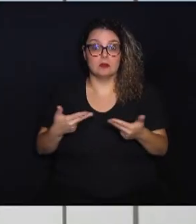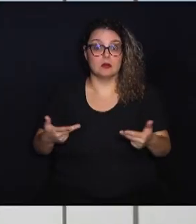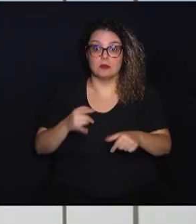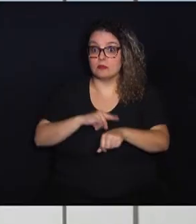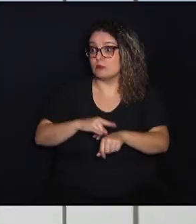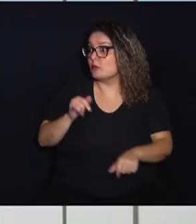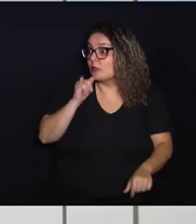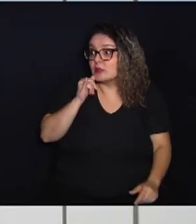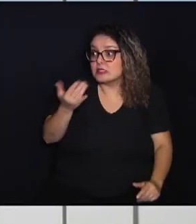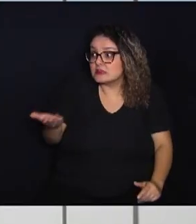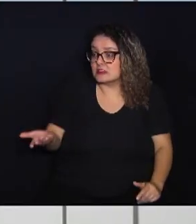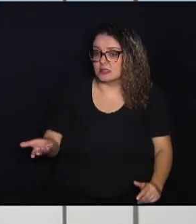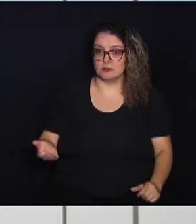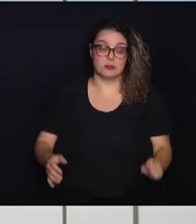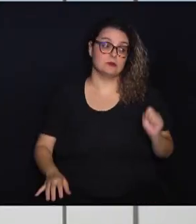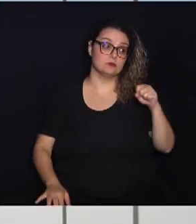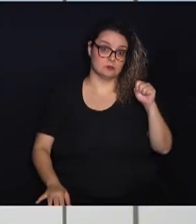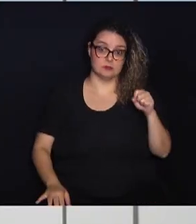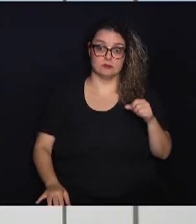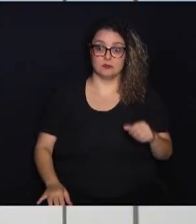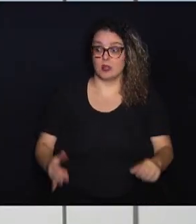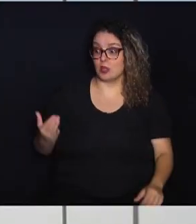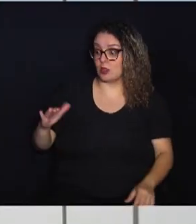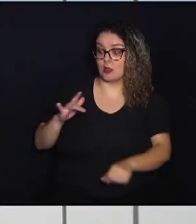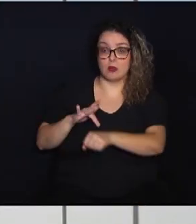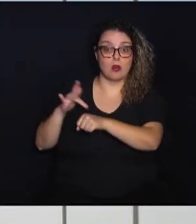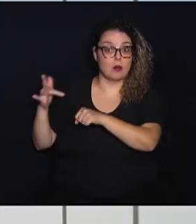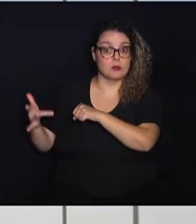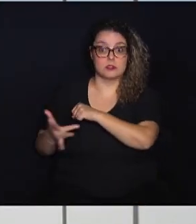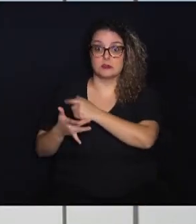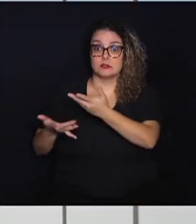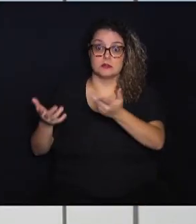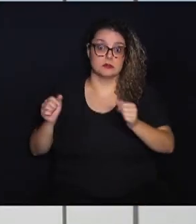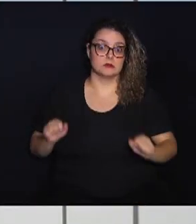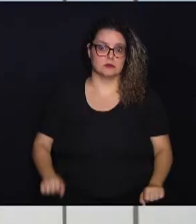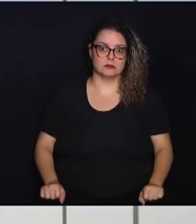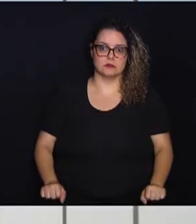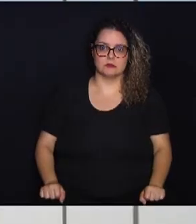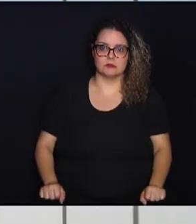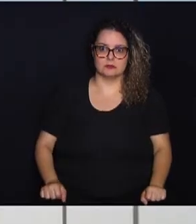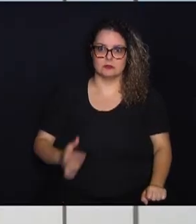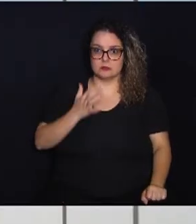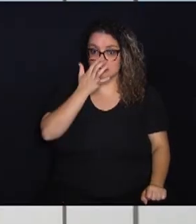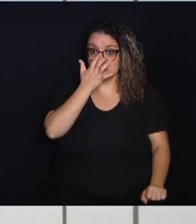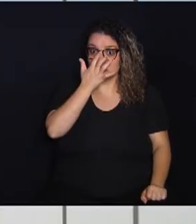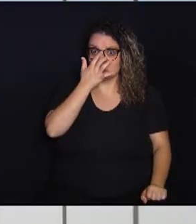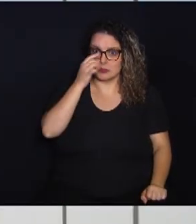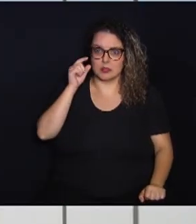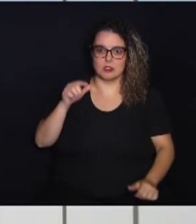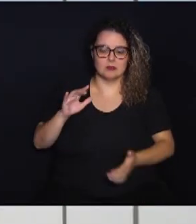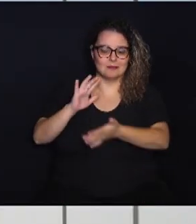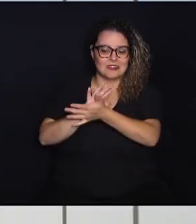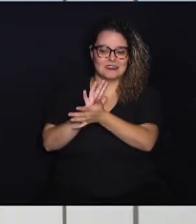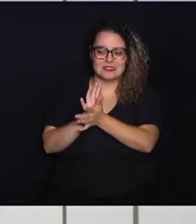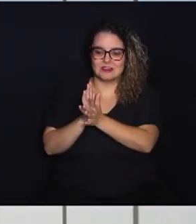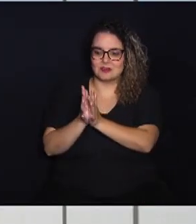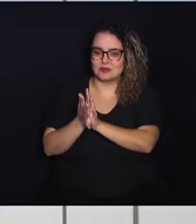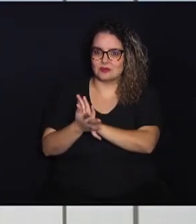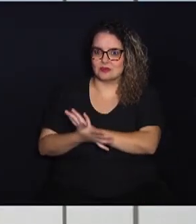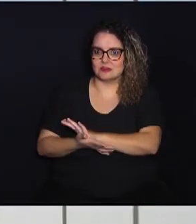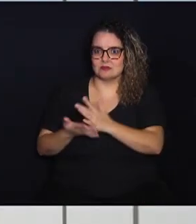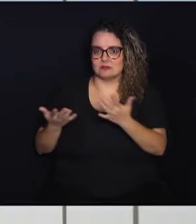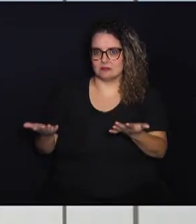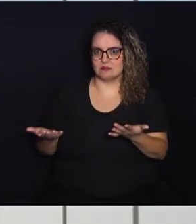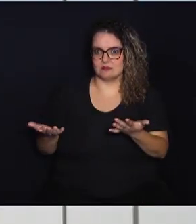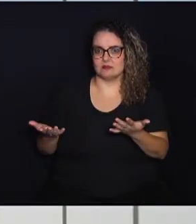por exemplo, e postar nas redes sociais. Olha, isso pode ser devastador